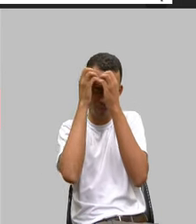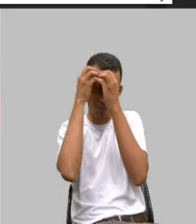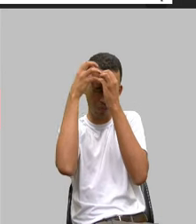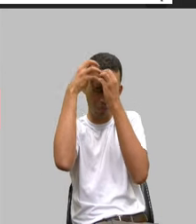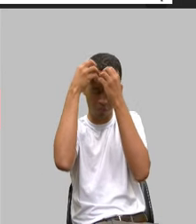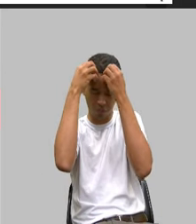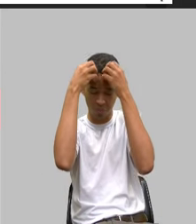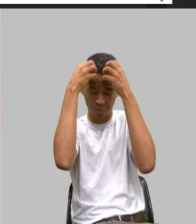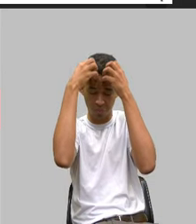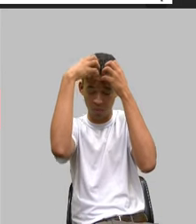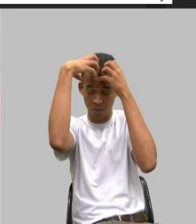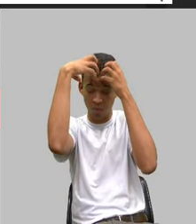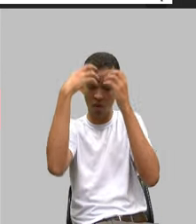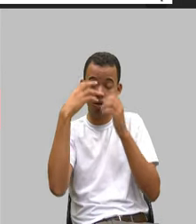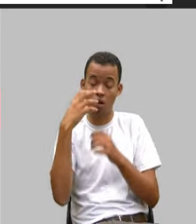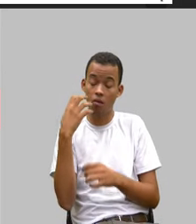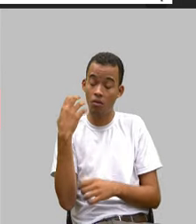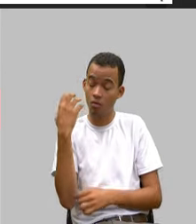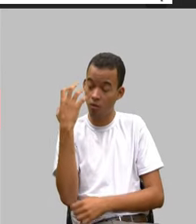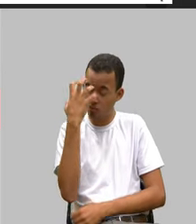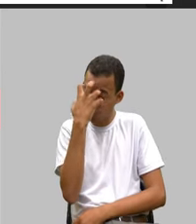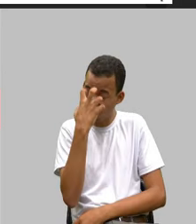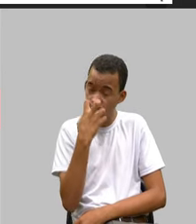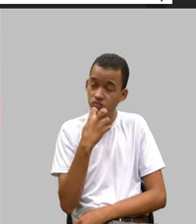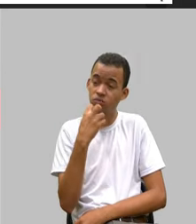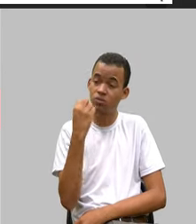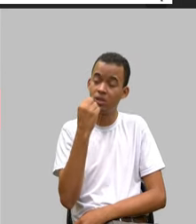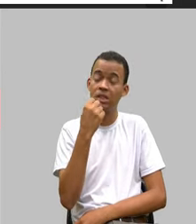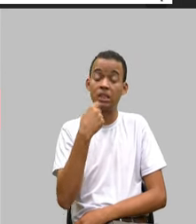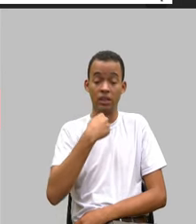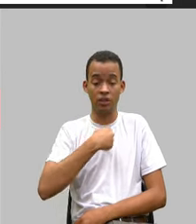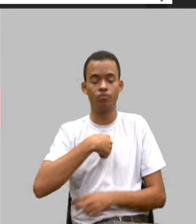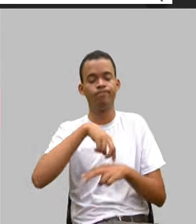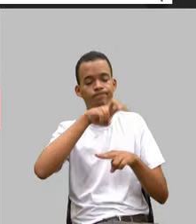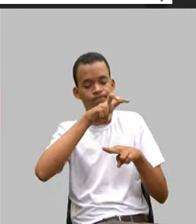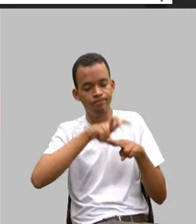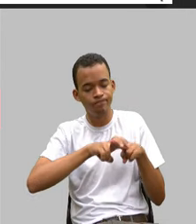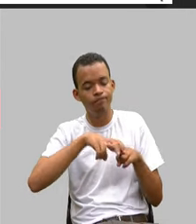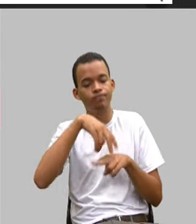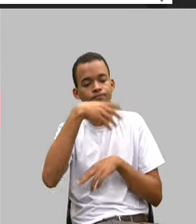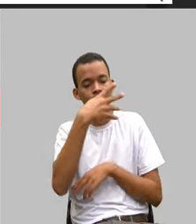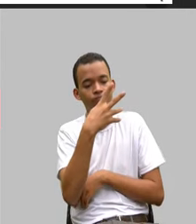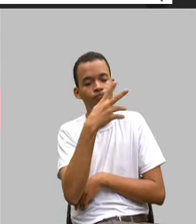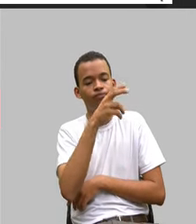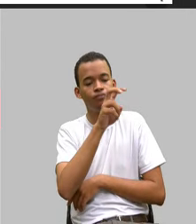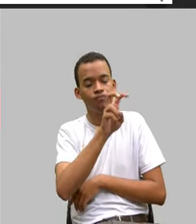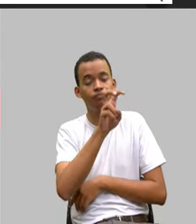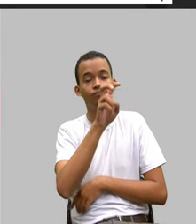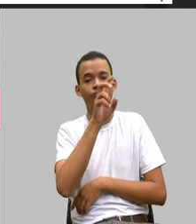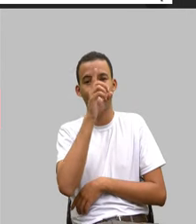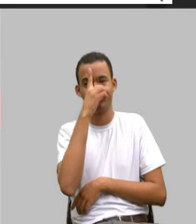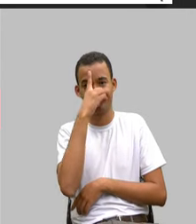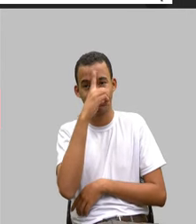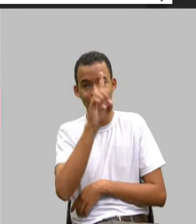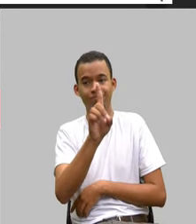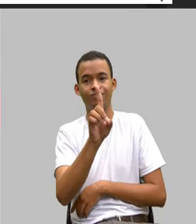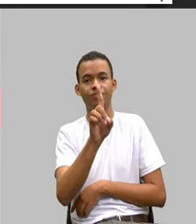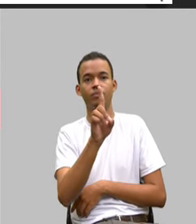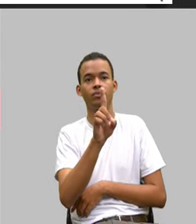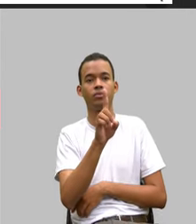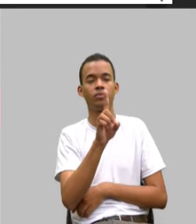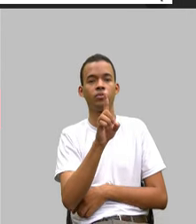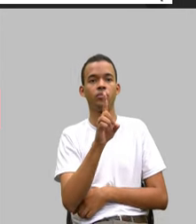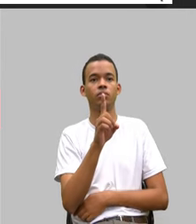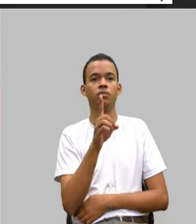grave e eu fiquei ali 45 dias com ele e nesses 45 dias eu eu